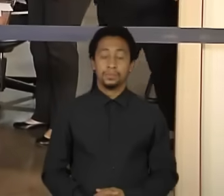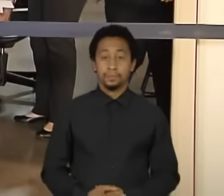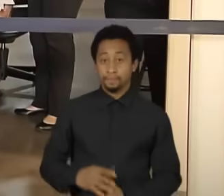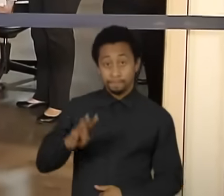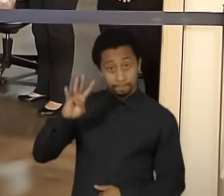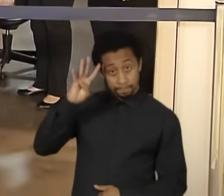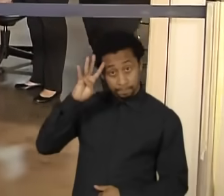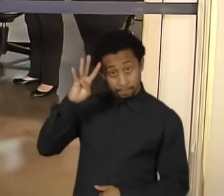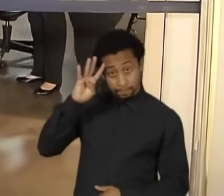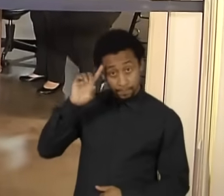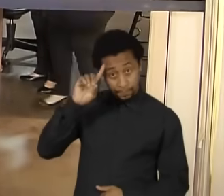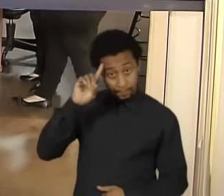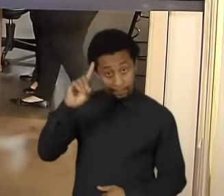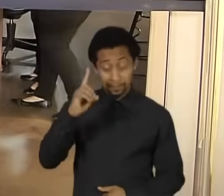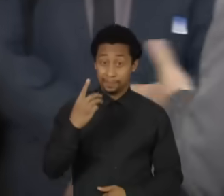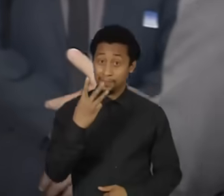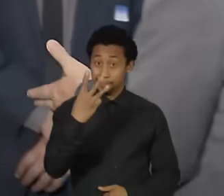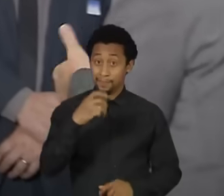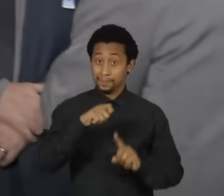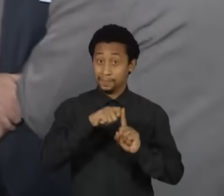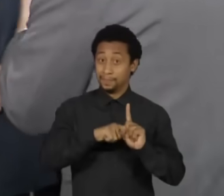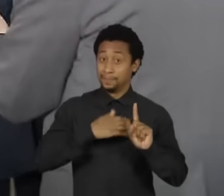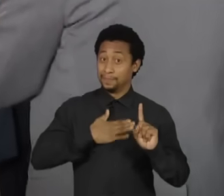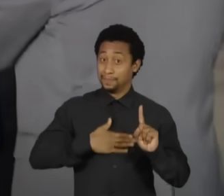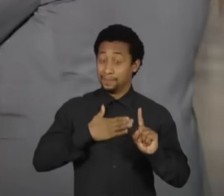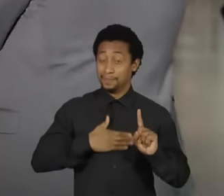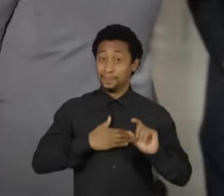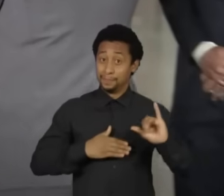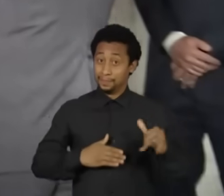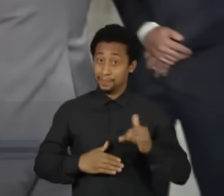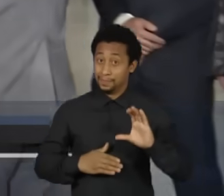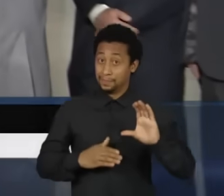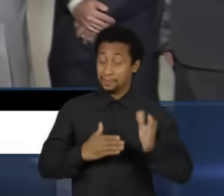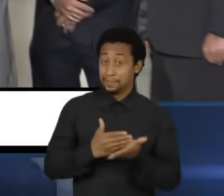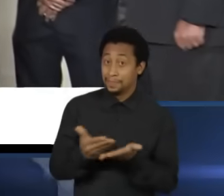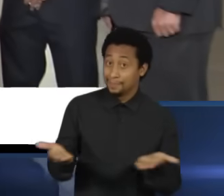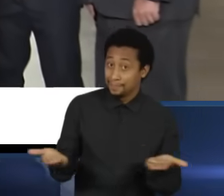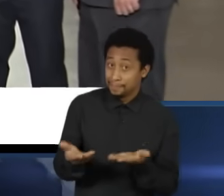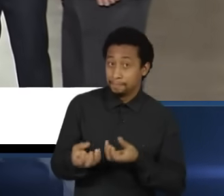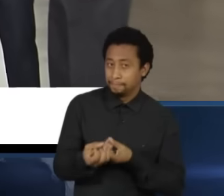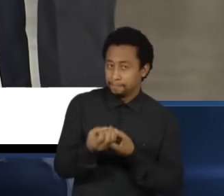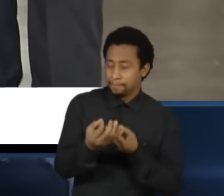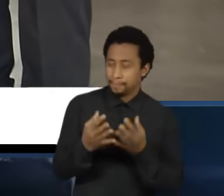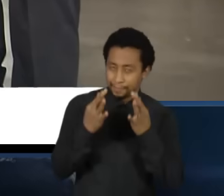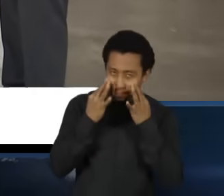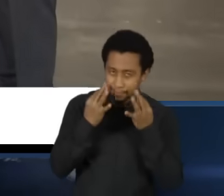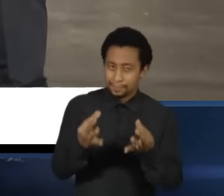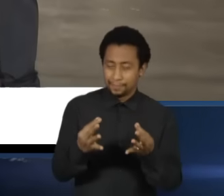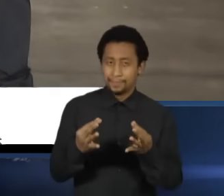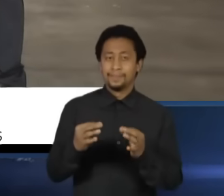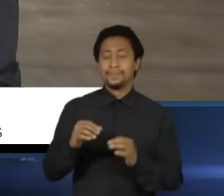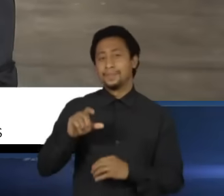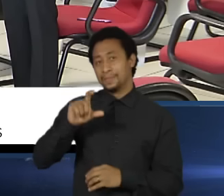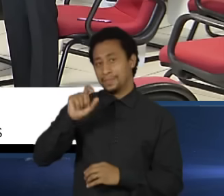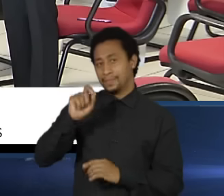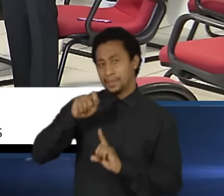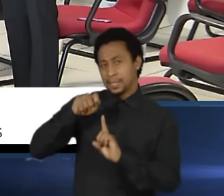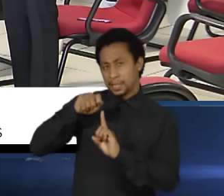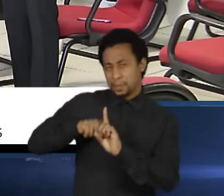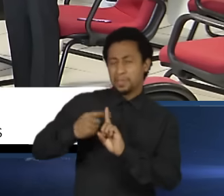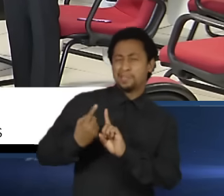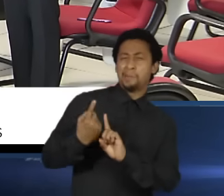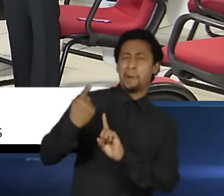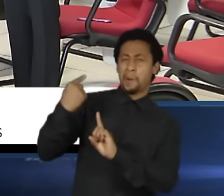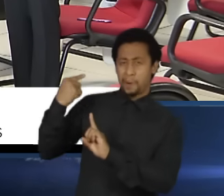Quarta-feira, 3 de agosto. Jornal da cultura começa agora com os seguintes destaques. 10 meses após o convite do